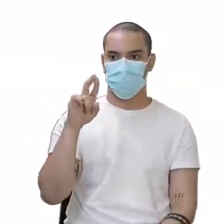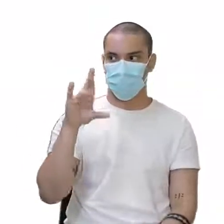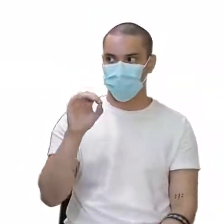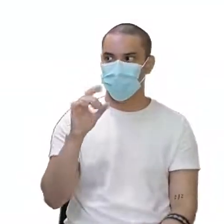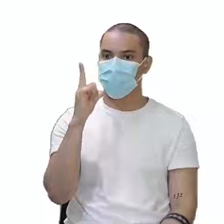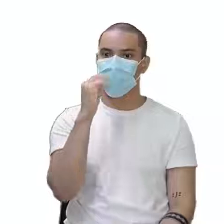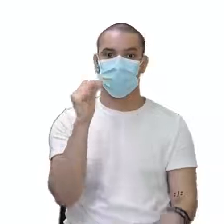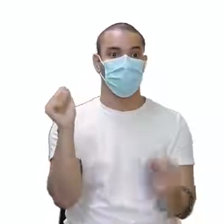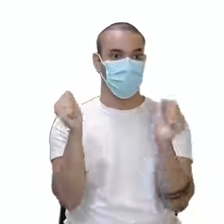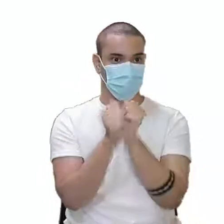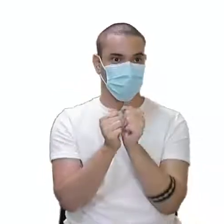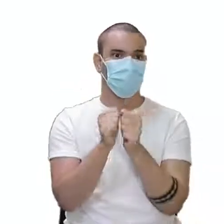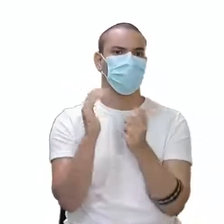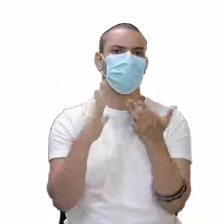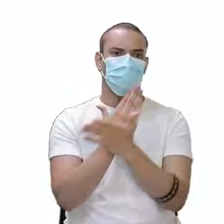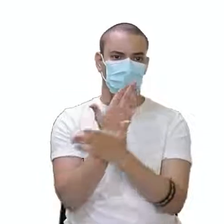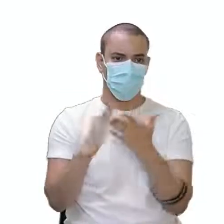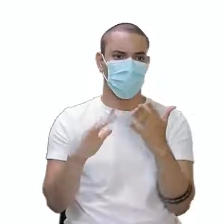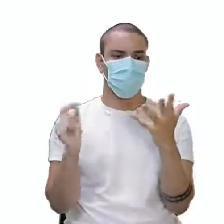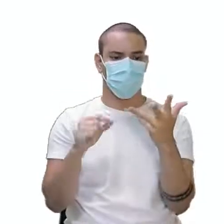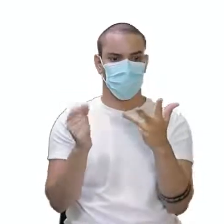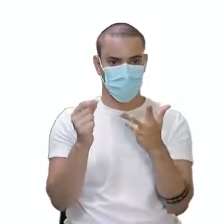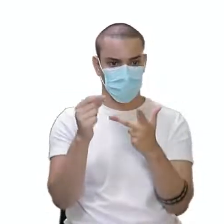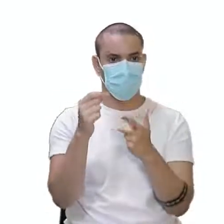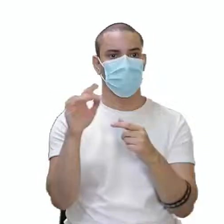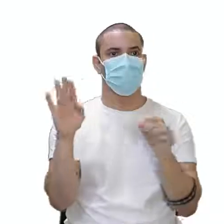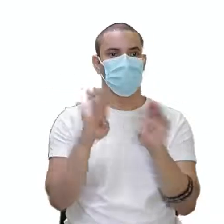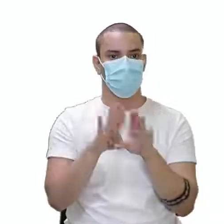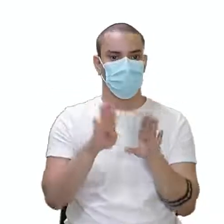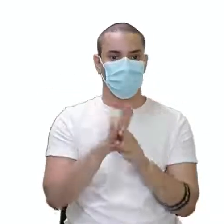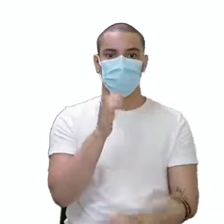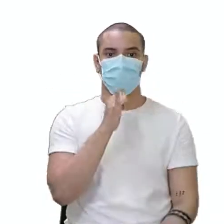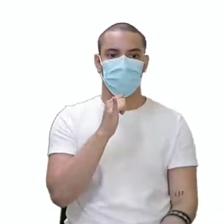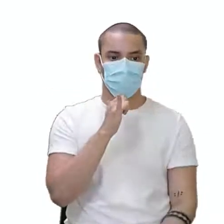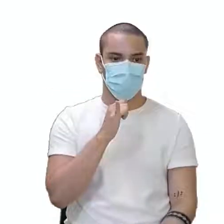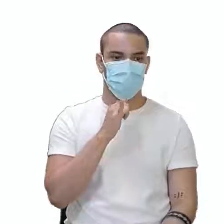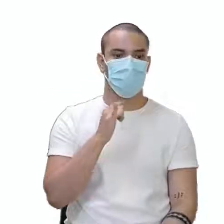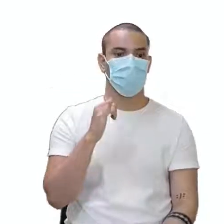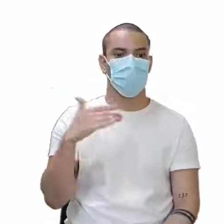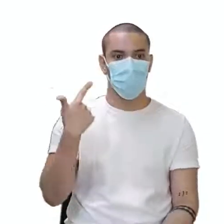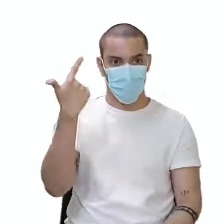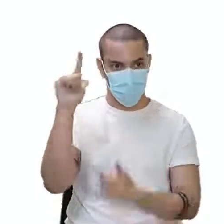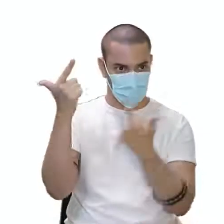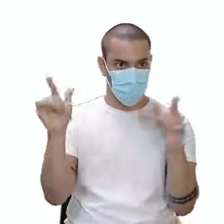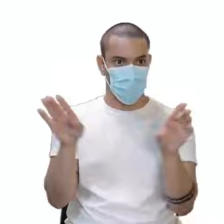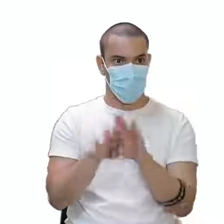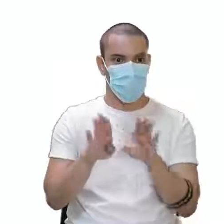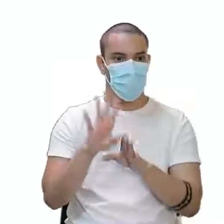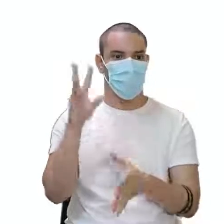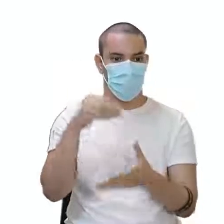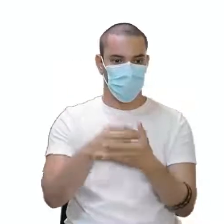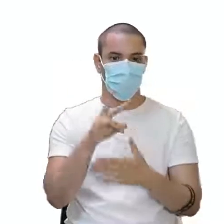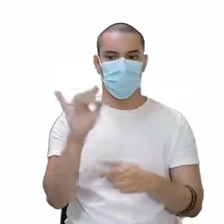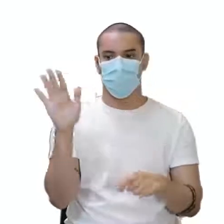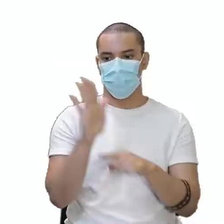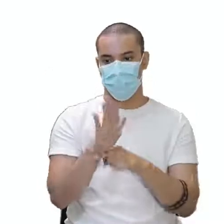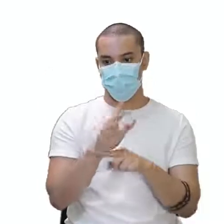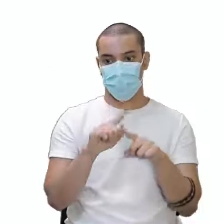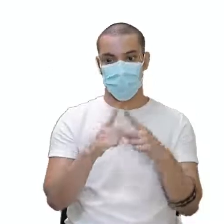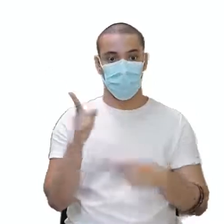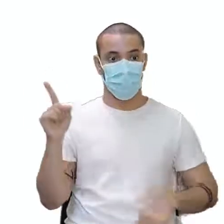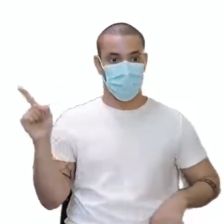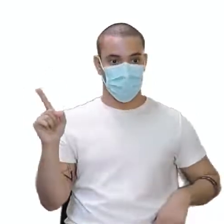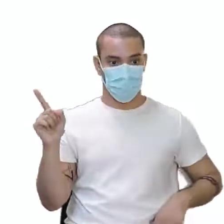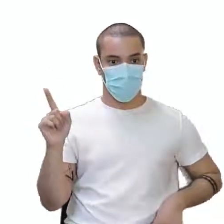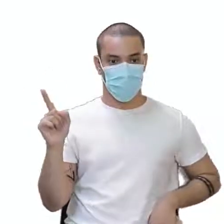com outros também, tá? Junto também com outros. Por exemplo, a infiltração, a transpiração também e a evaporação vão ajudar nisso. Mas ali,